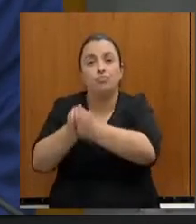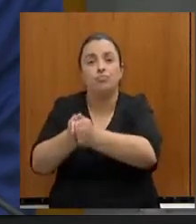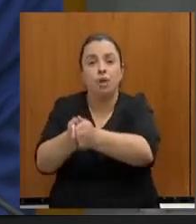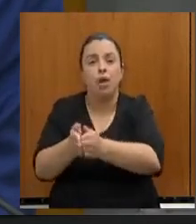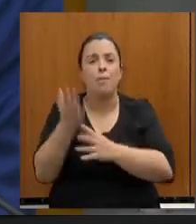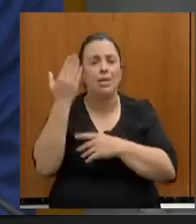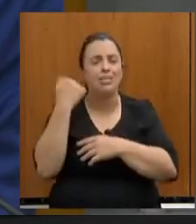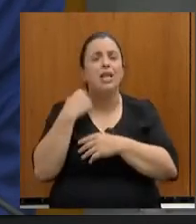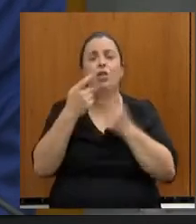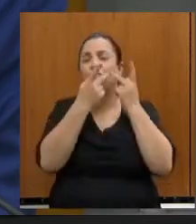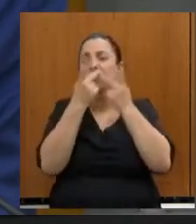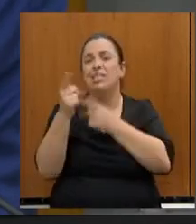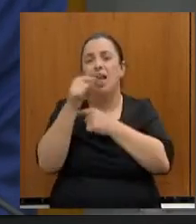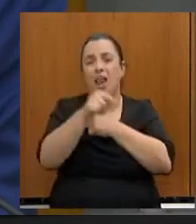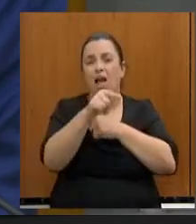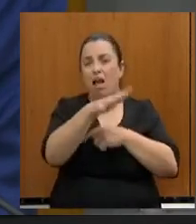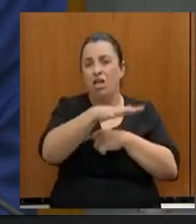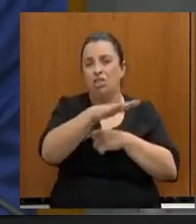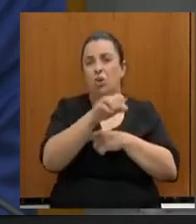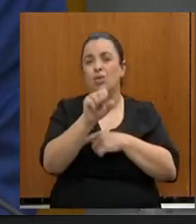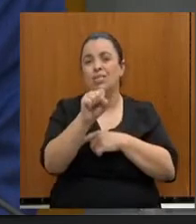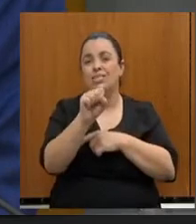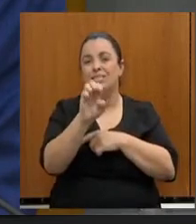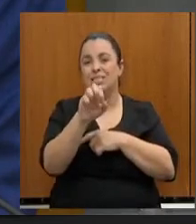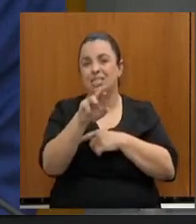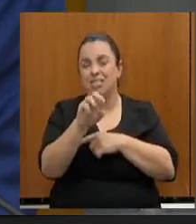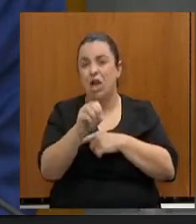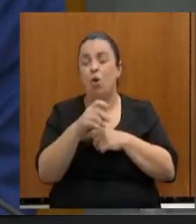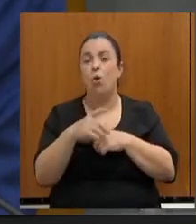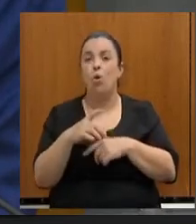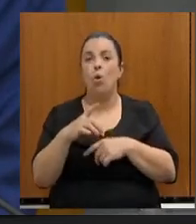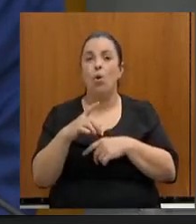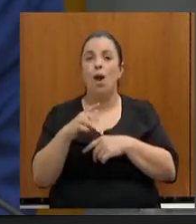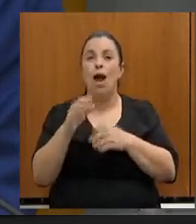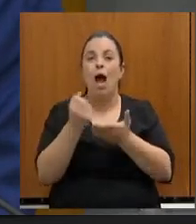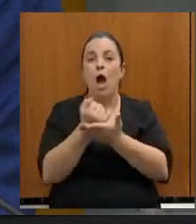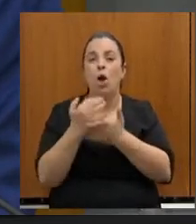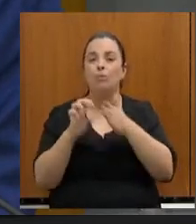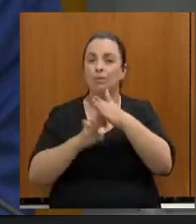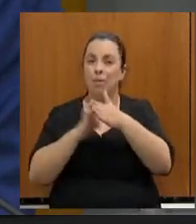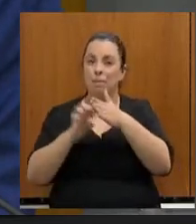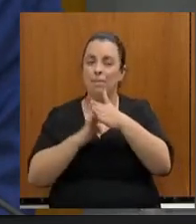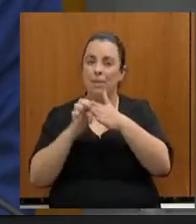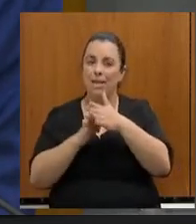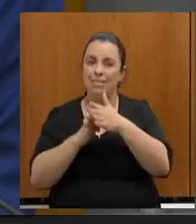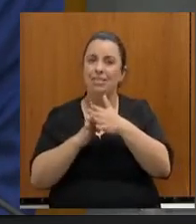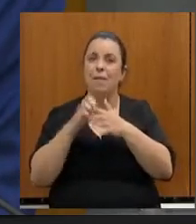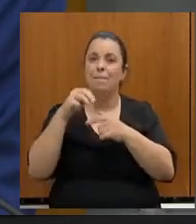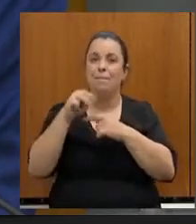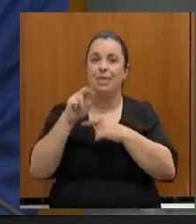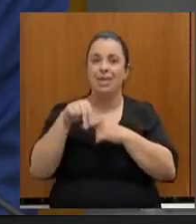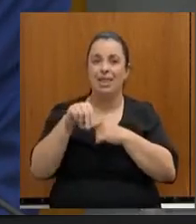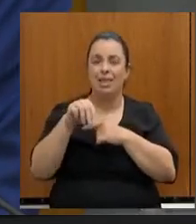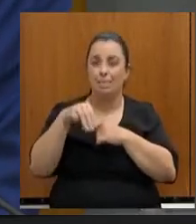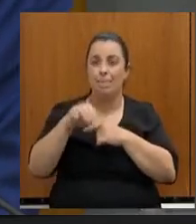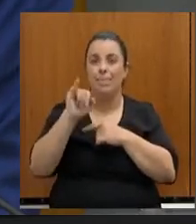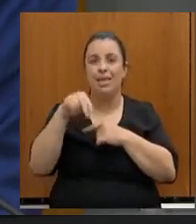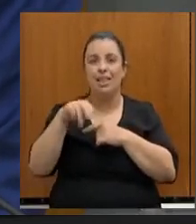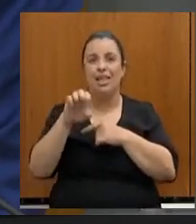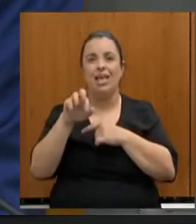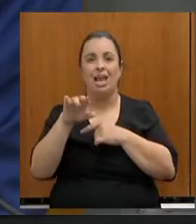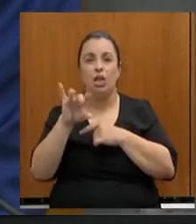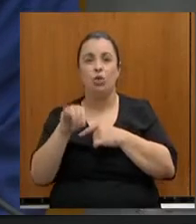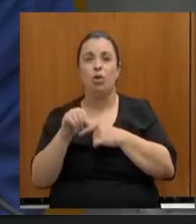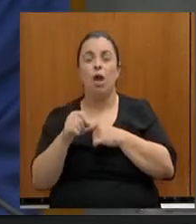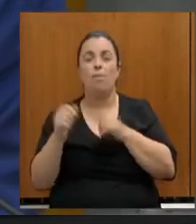mineradoras colocam placas em regiões que elas dizem ser delas e placas que realmente